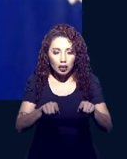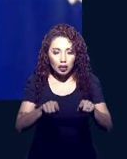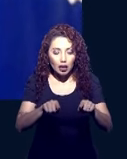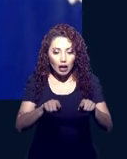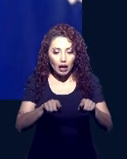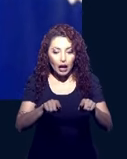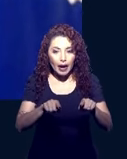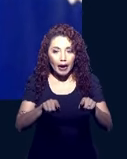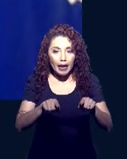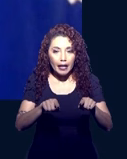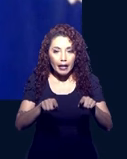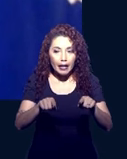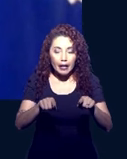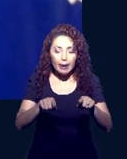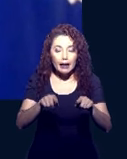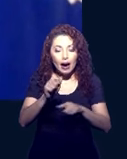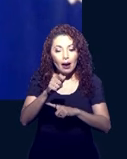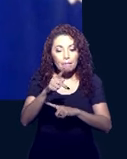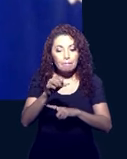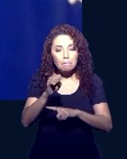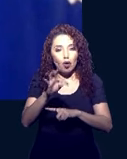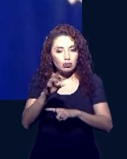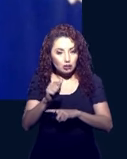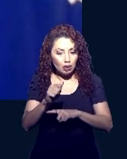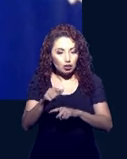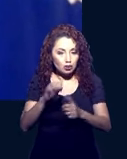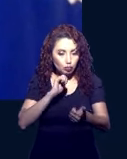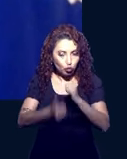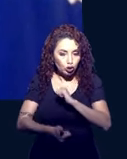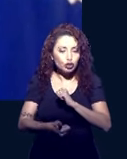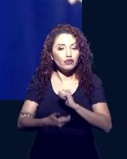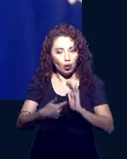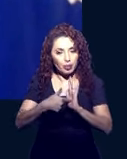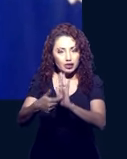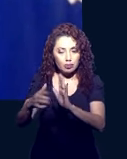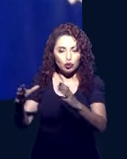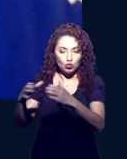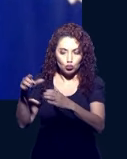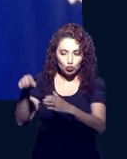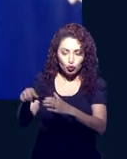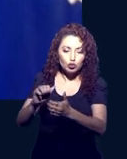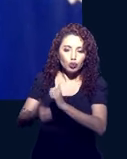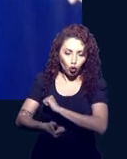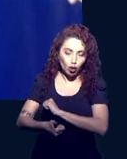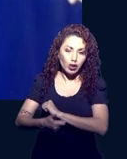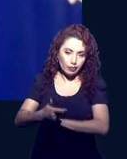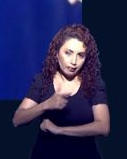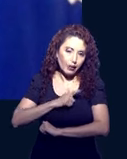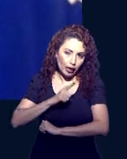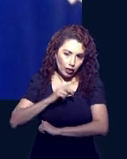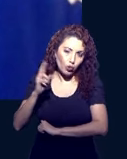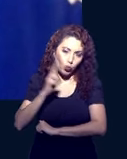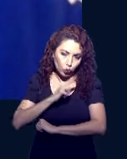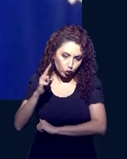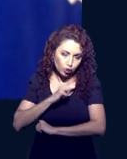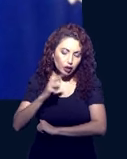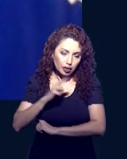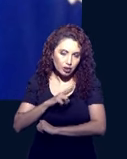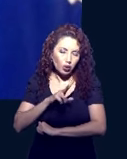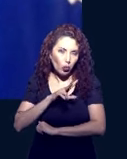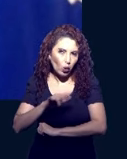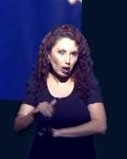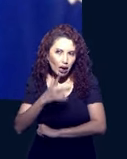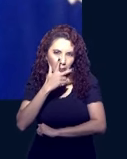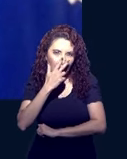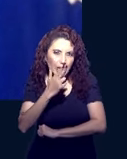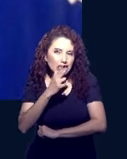distribuí pra comissão de esportes e pra comissão de assuntos econômicos do Senado Federal está em regime de urgência constitucional vence me parece agora no